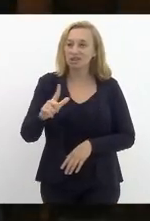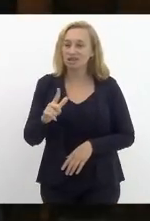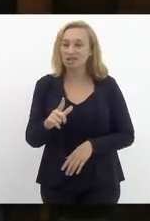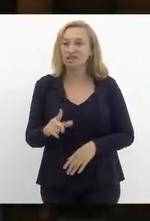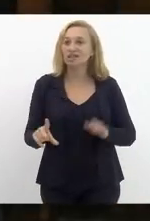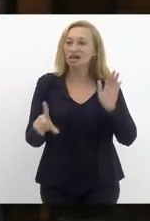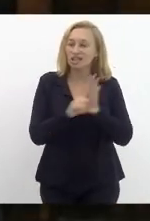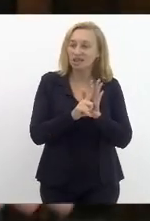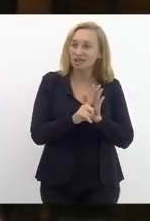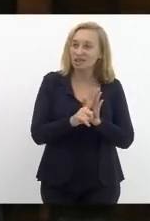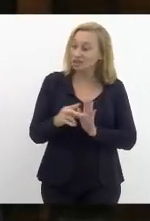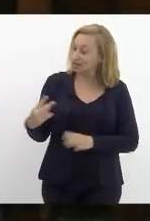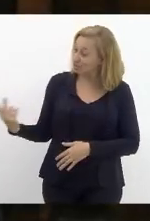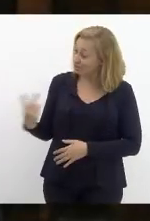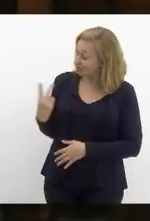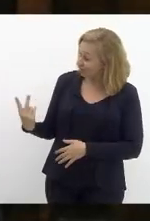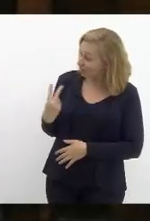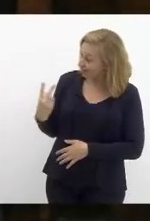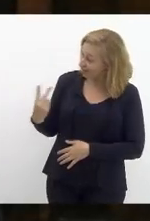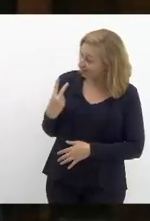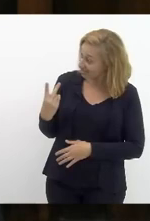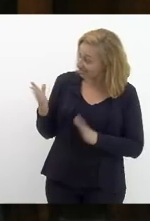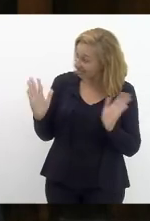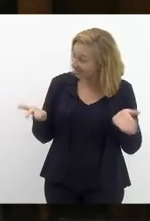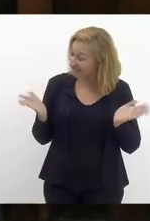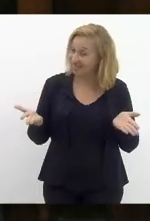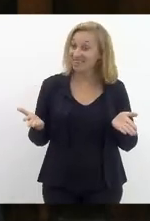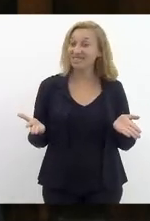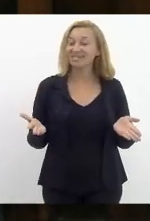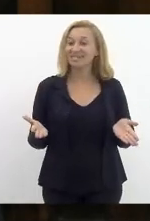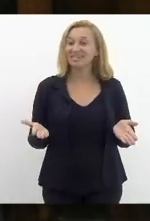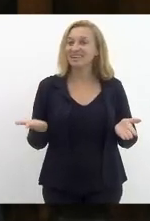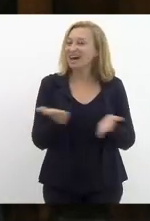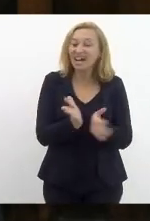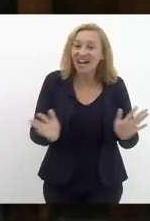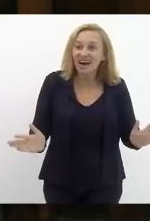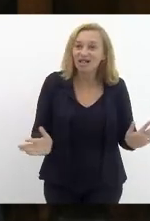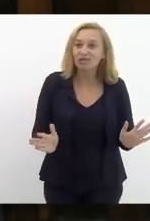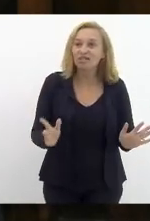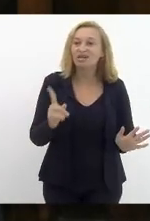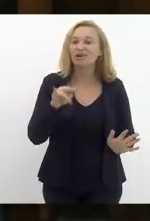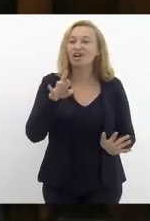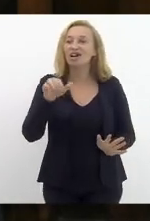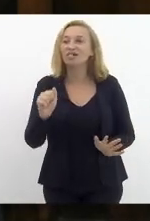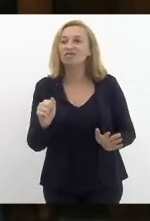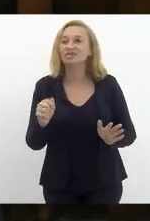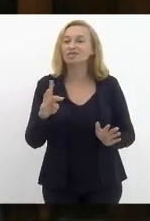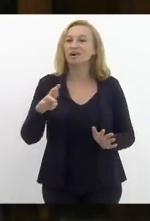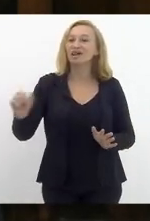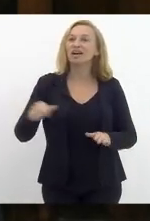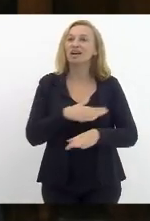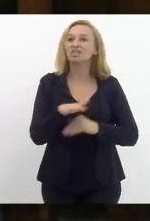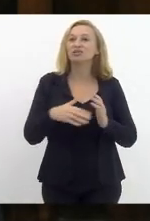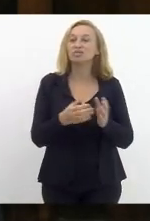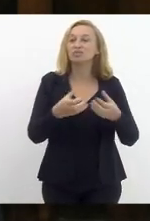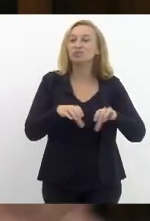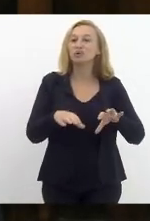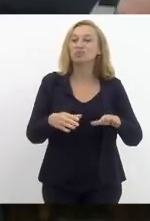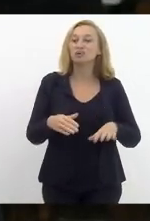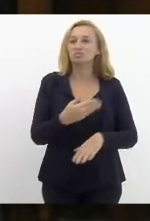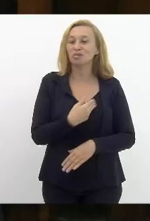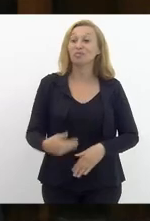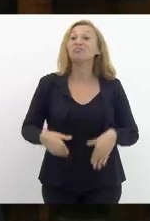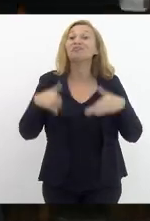lei de nossa autoria, a partir de agora, que a gente acabe de uma vez por todas com a cláusula de barreira em todos os concursos públicos.